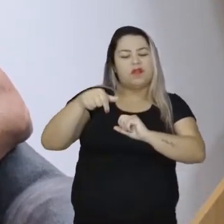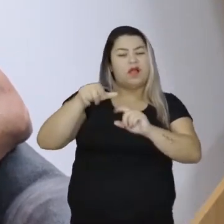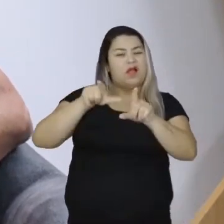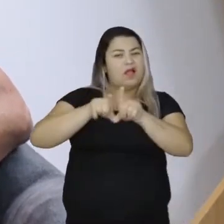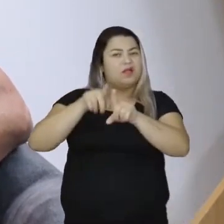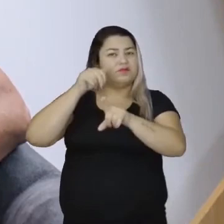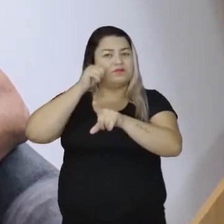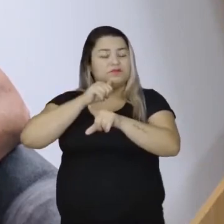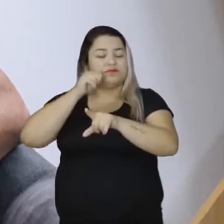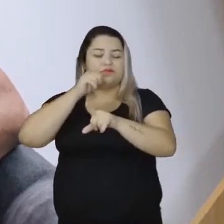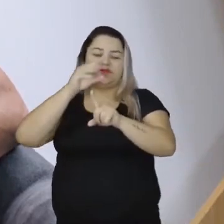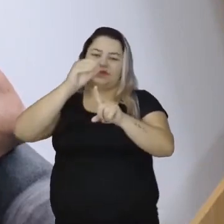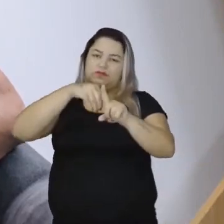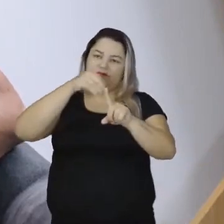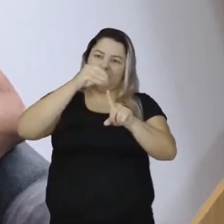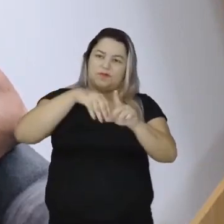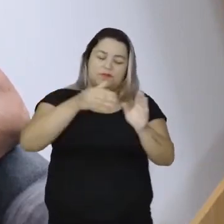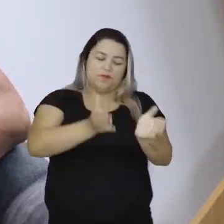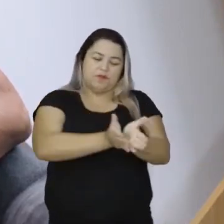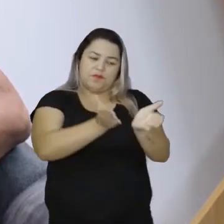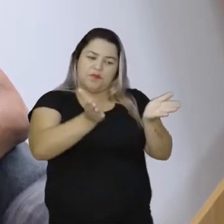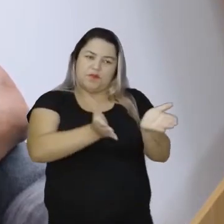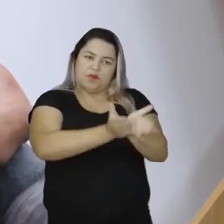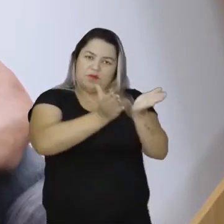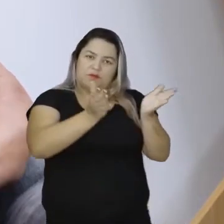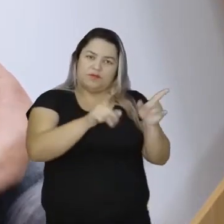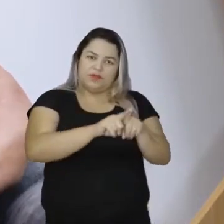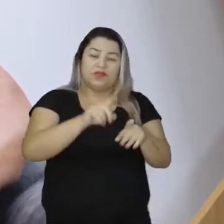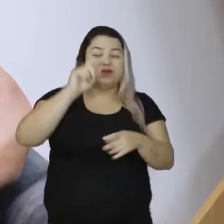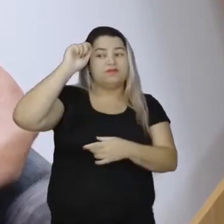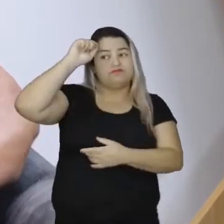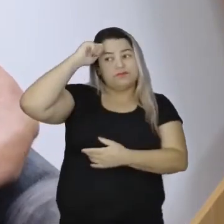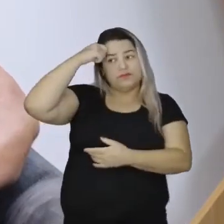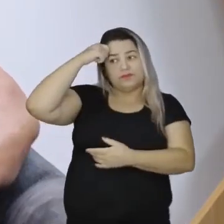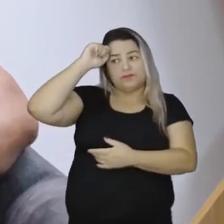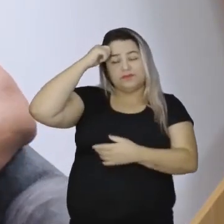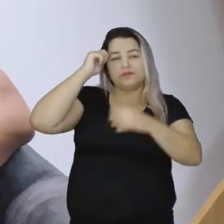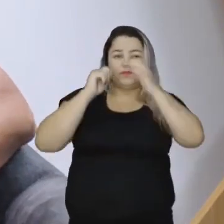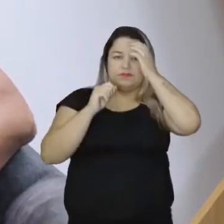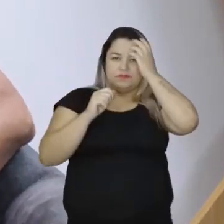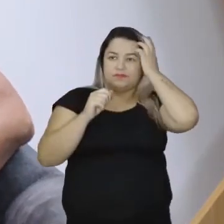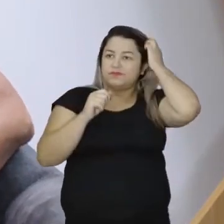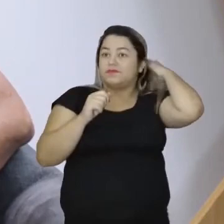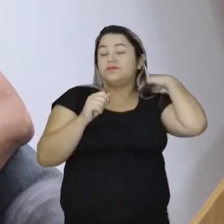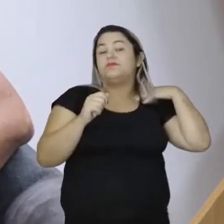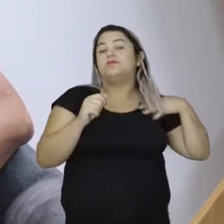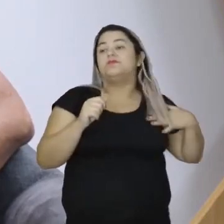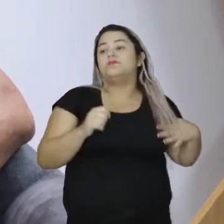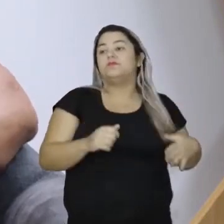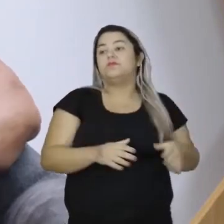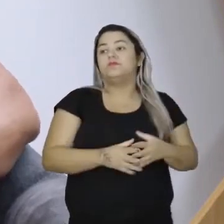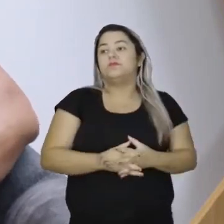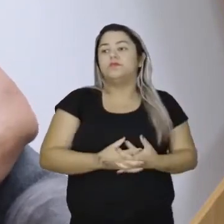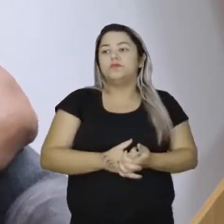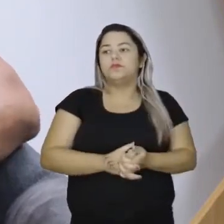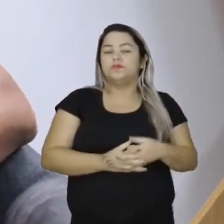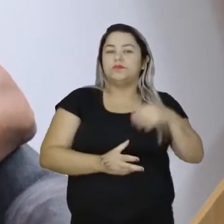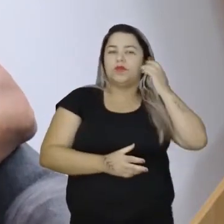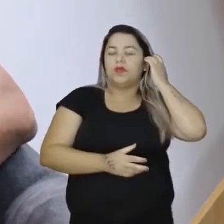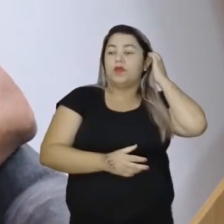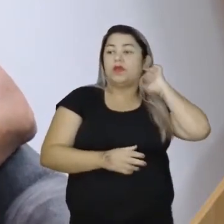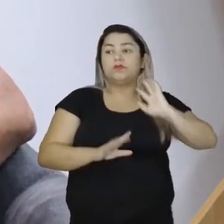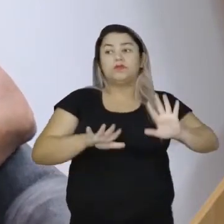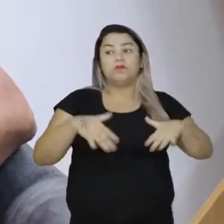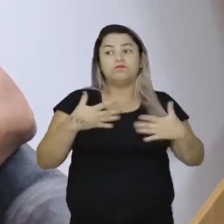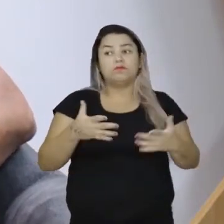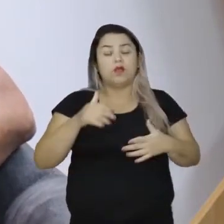mais vulneráveis, pobres e as negras, em grande maioria. Então, essas são as